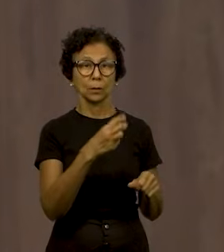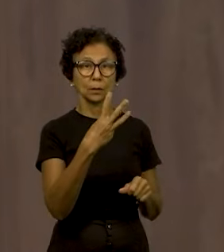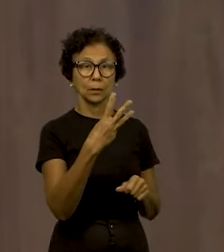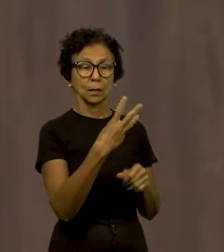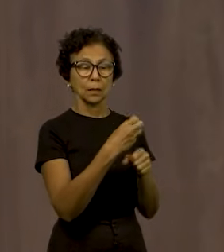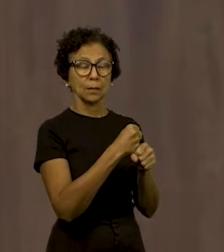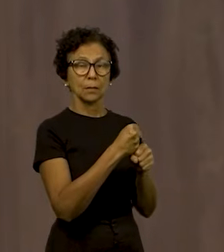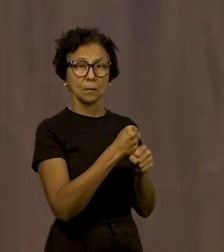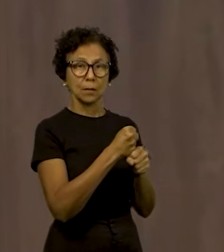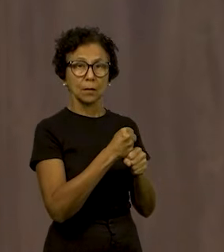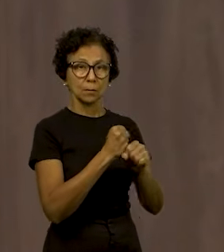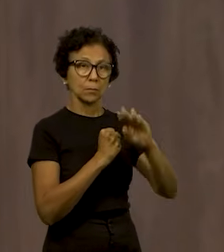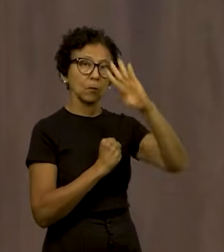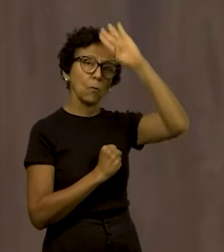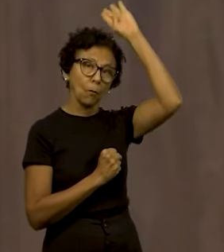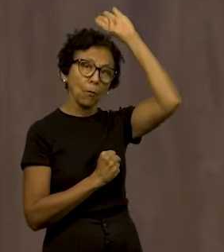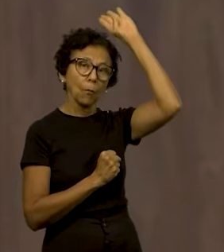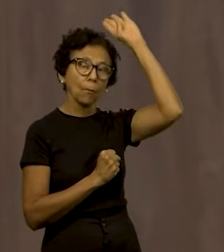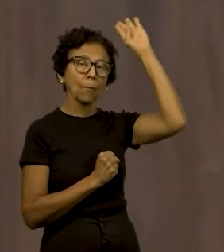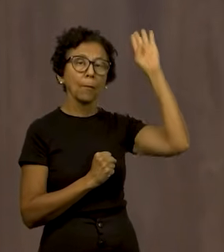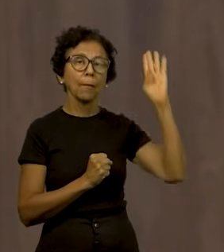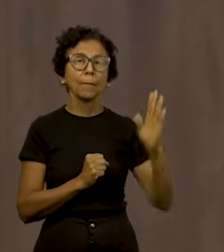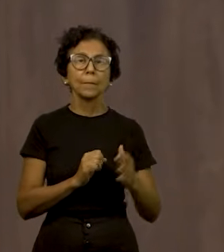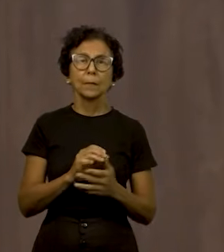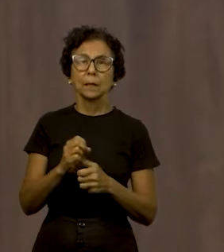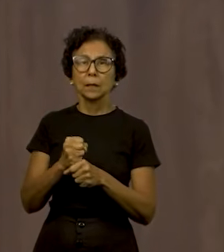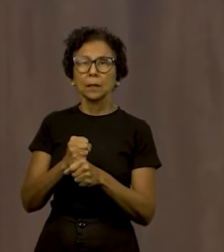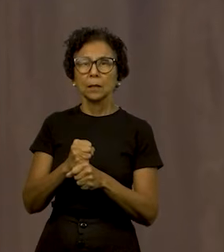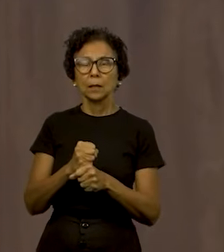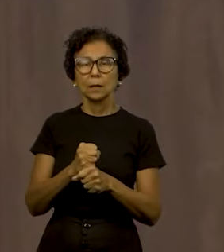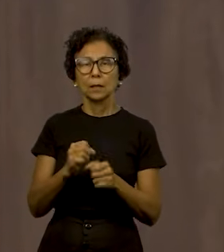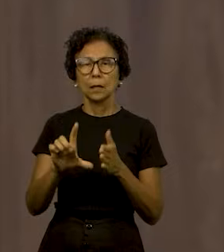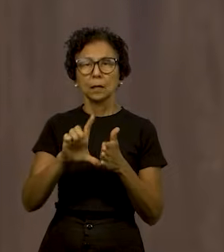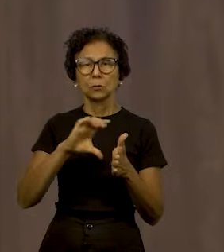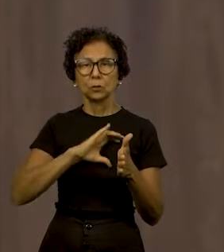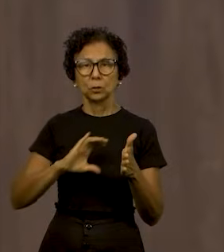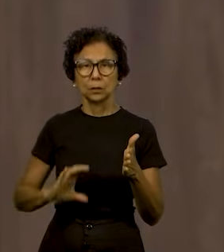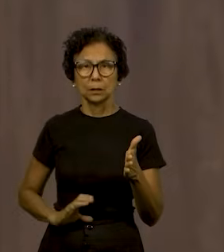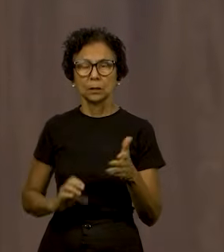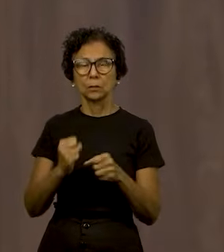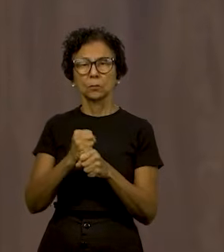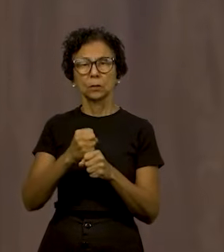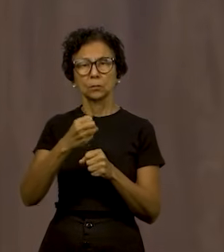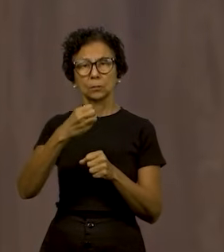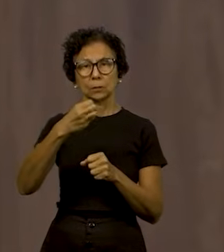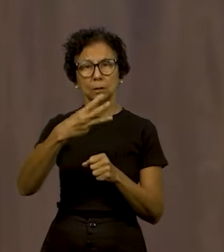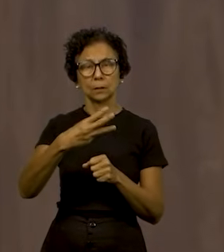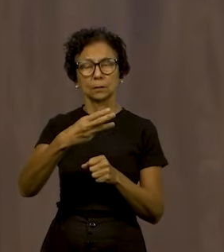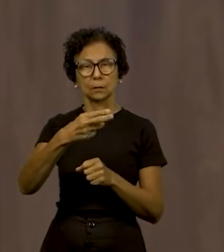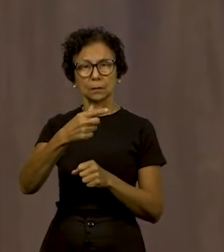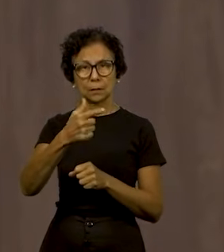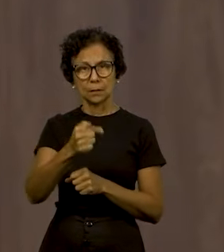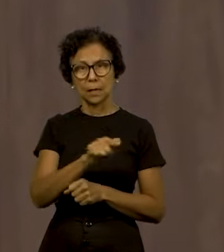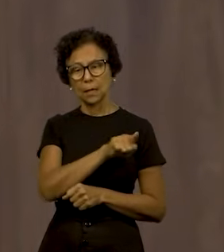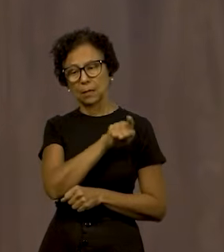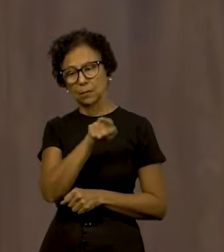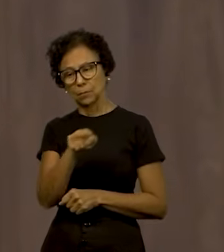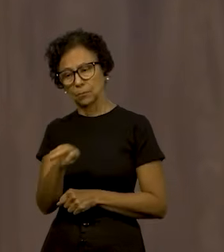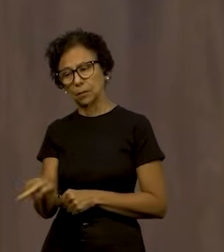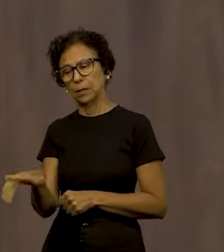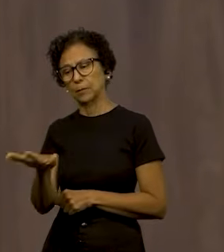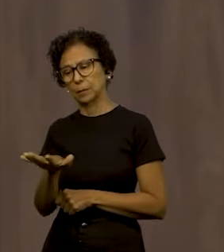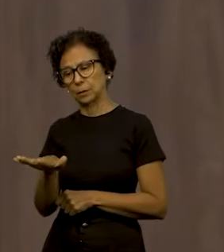aqui em Roma e em 37 a.C. ele vem aqui para a região